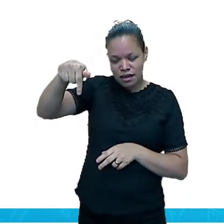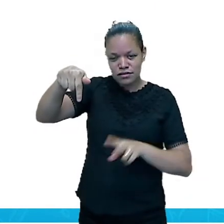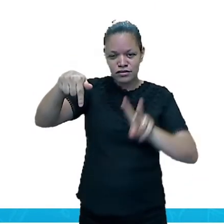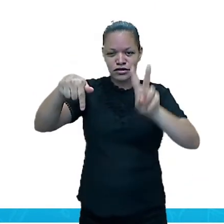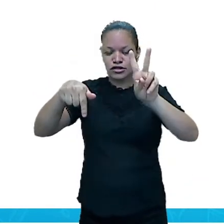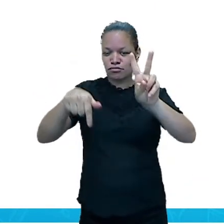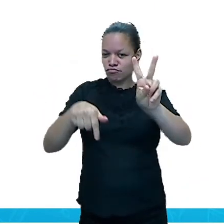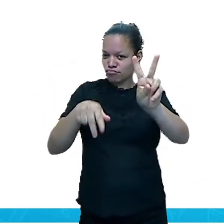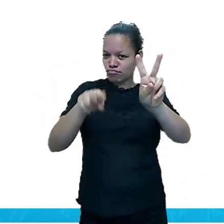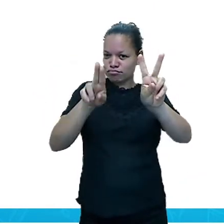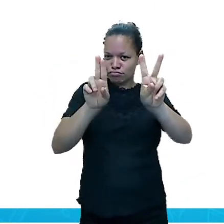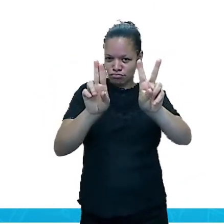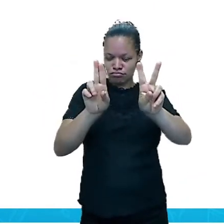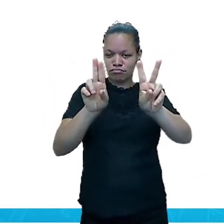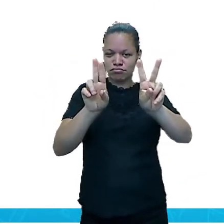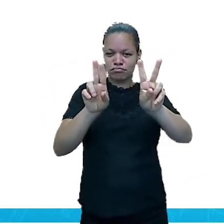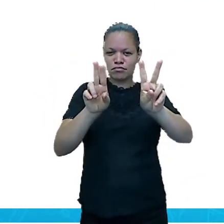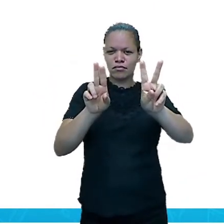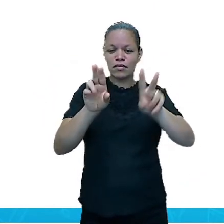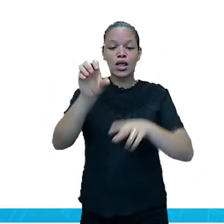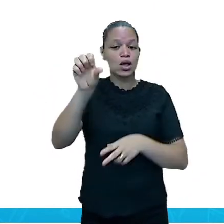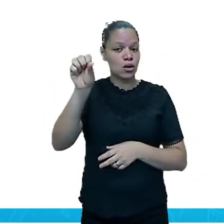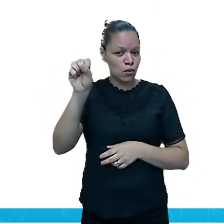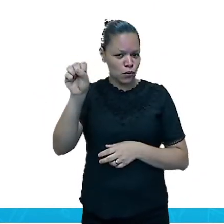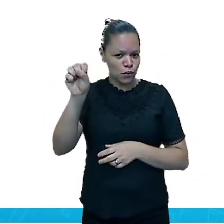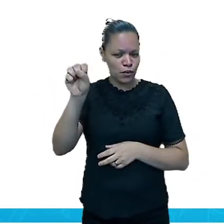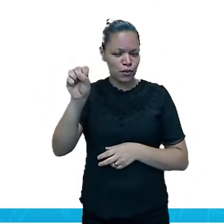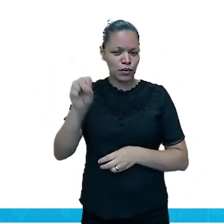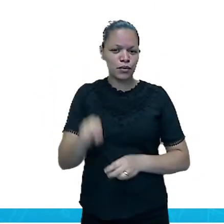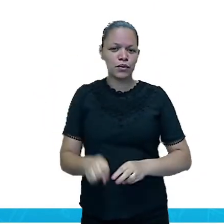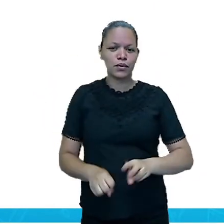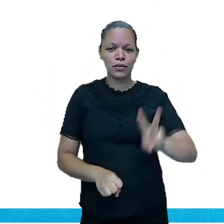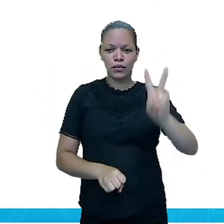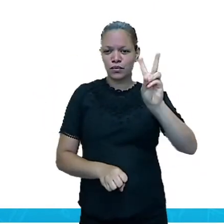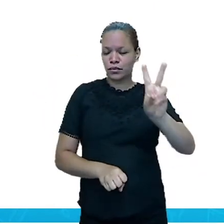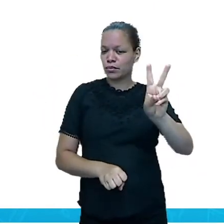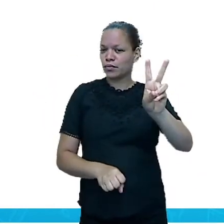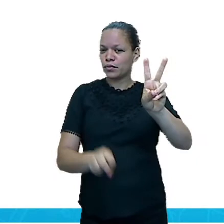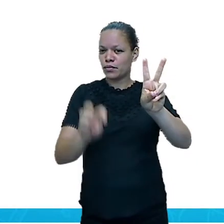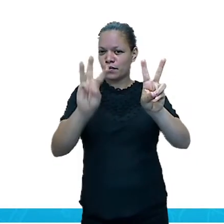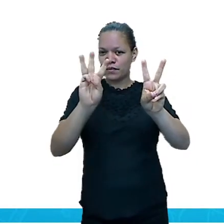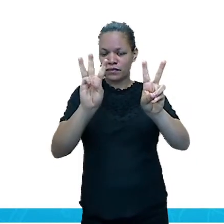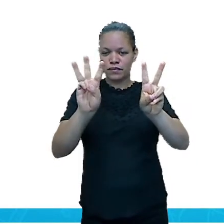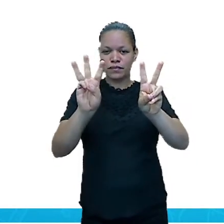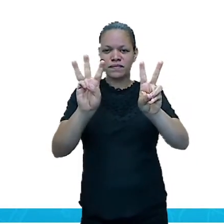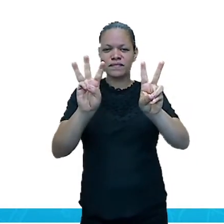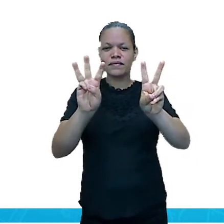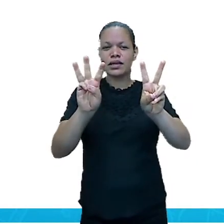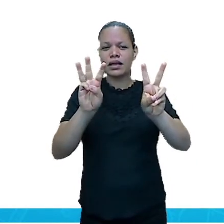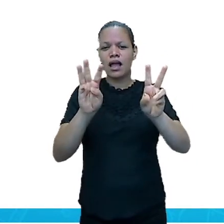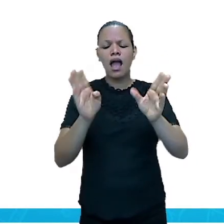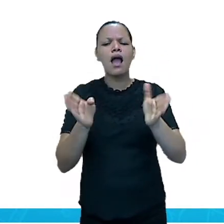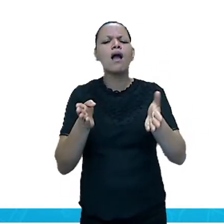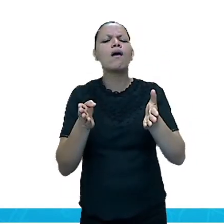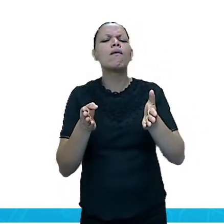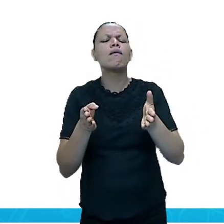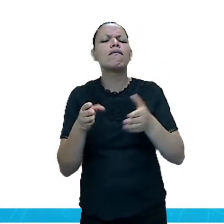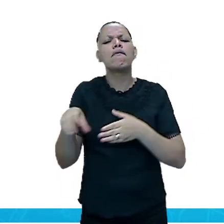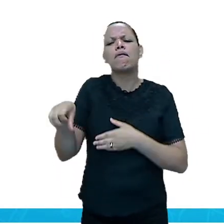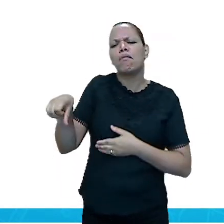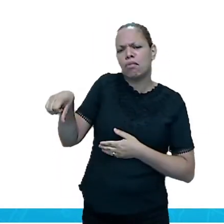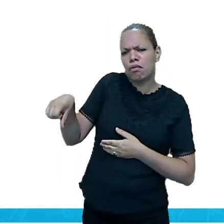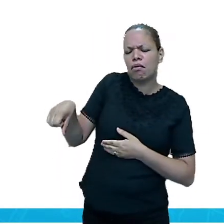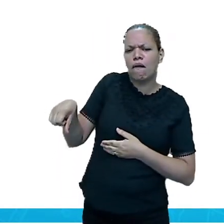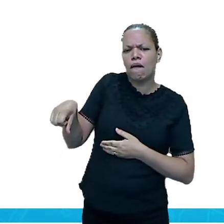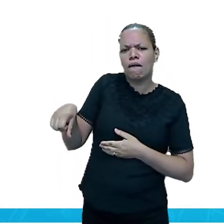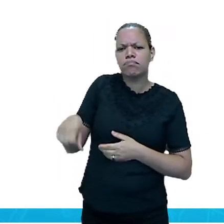e 2 letras I. O 8, uma letra V e 3 letras I. O 9, uma letra